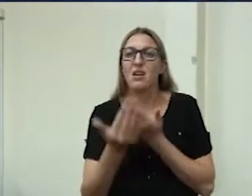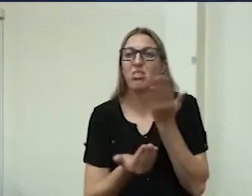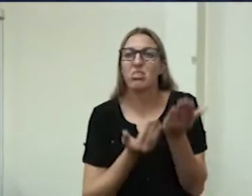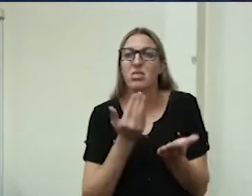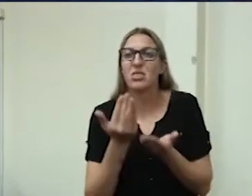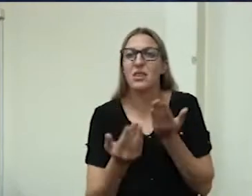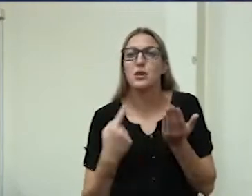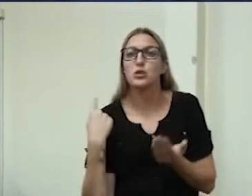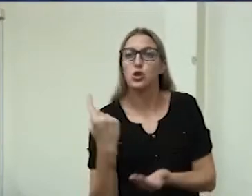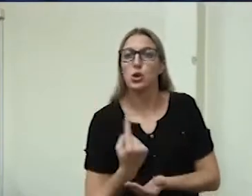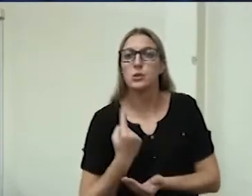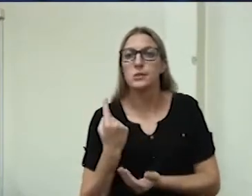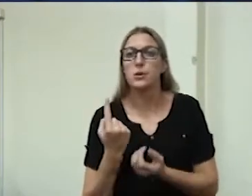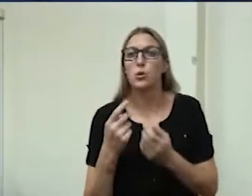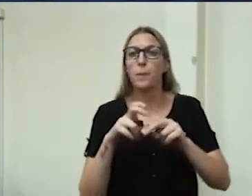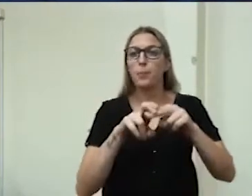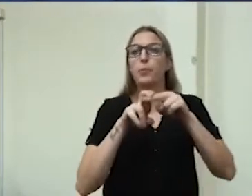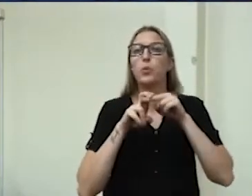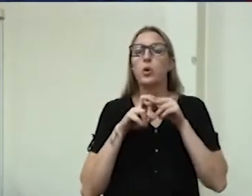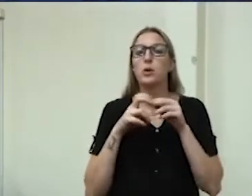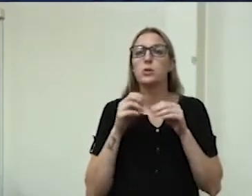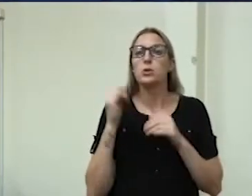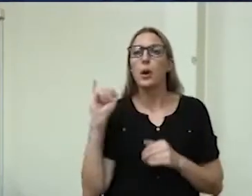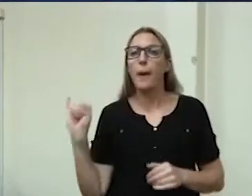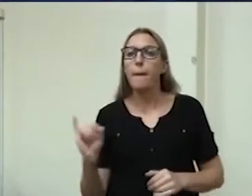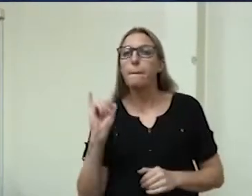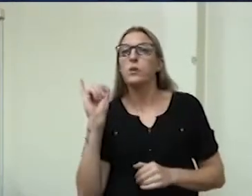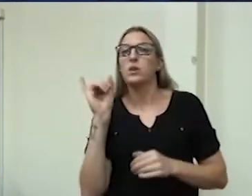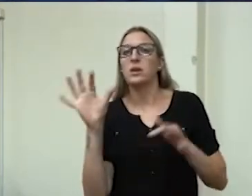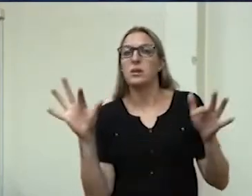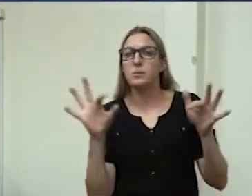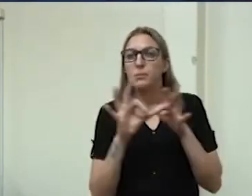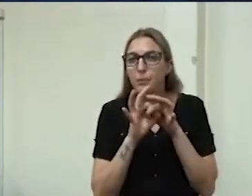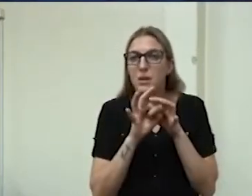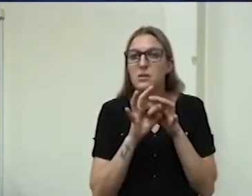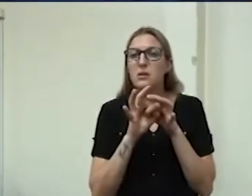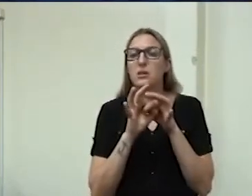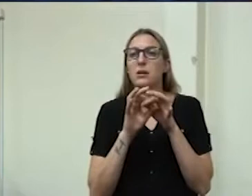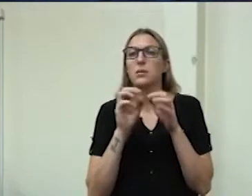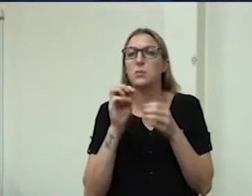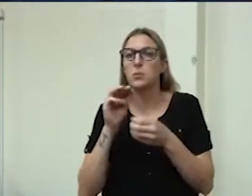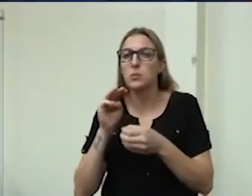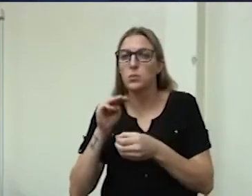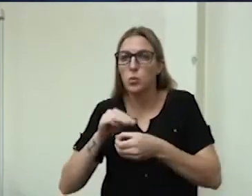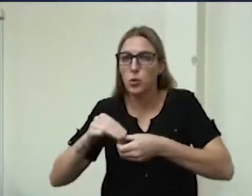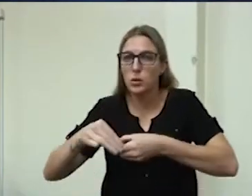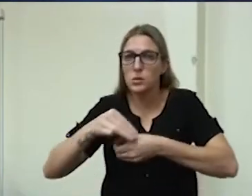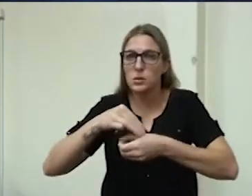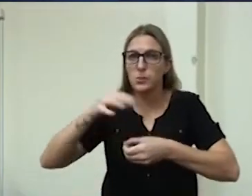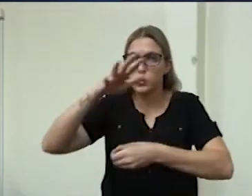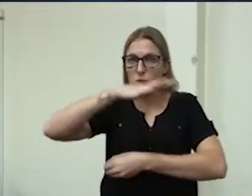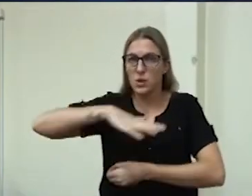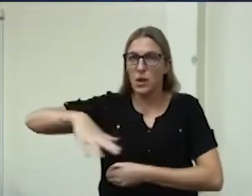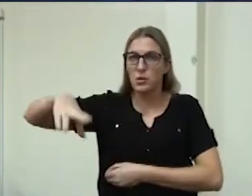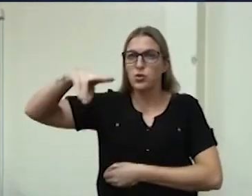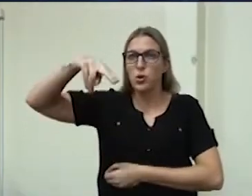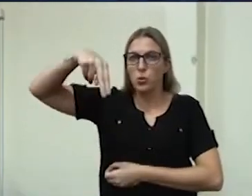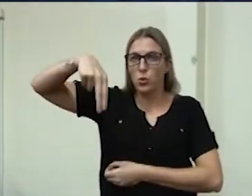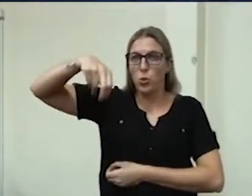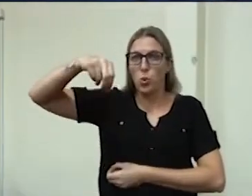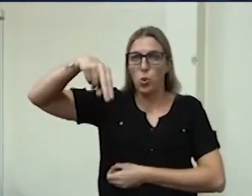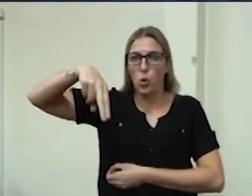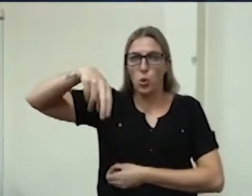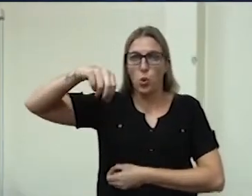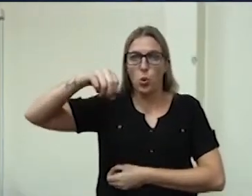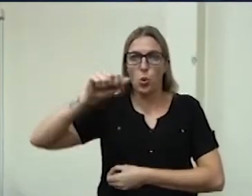esta parceria com os municípios da região, aqui está Nonoai, Getúlio Vargas, mas eu sei que com todos os municípios da região, o seu curso de